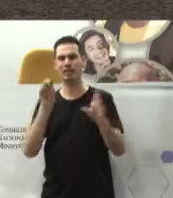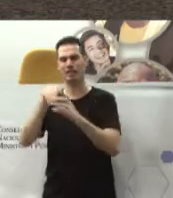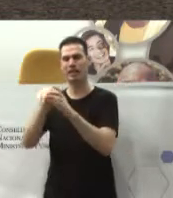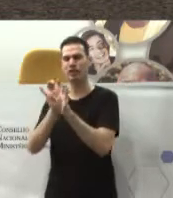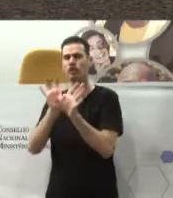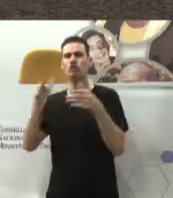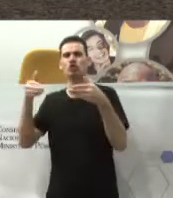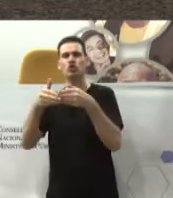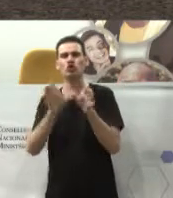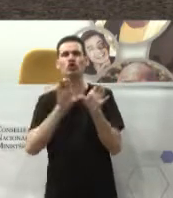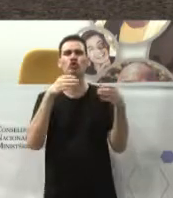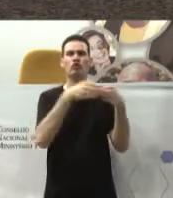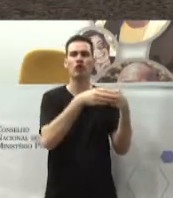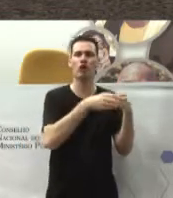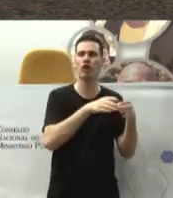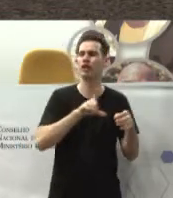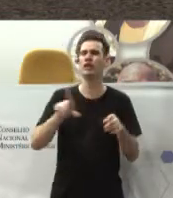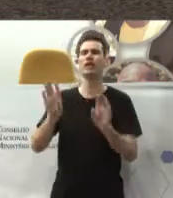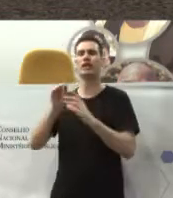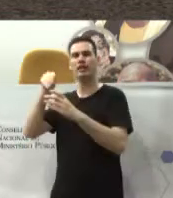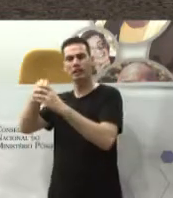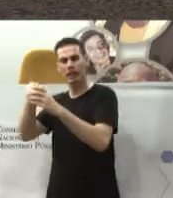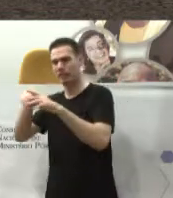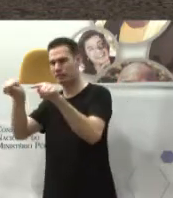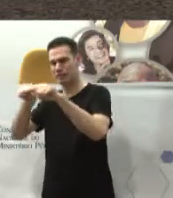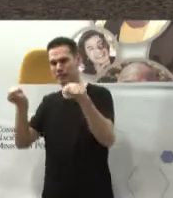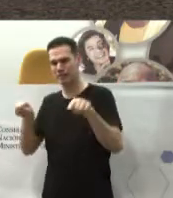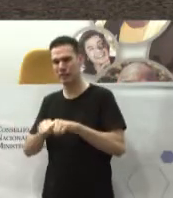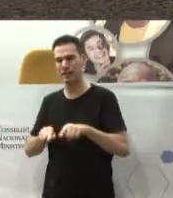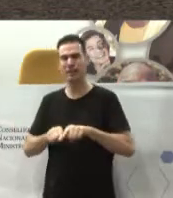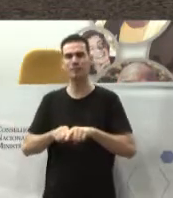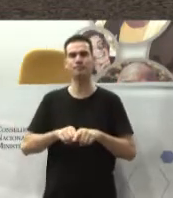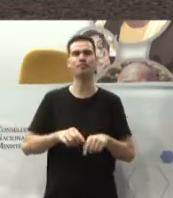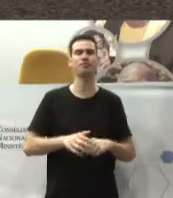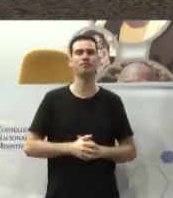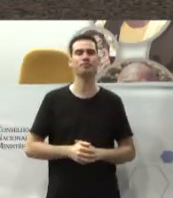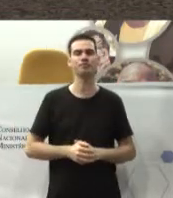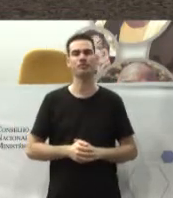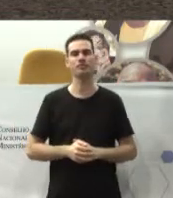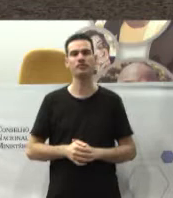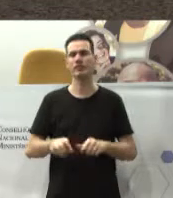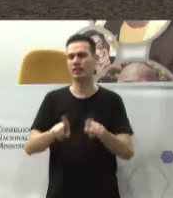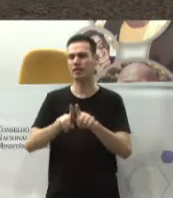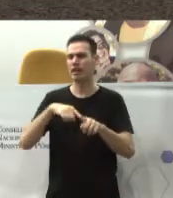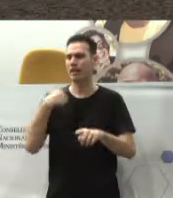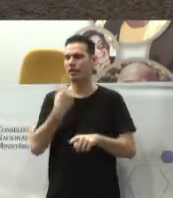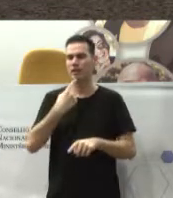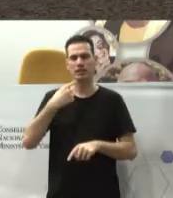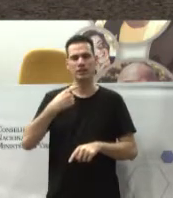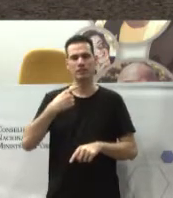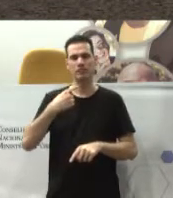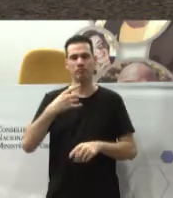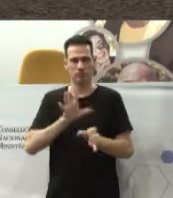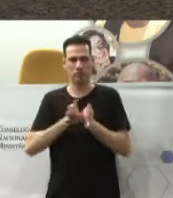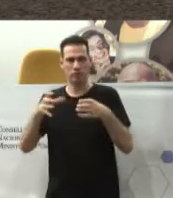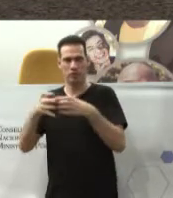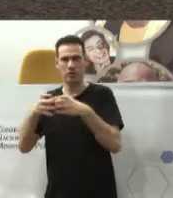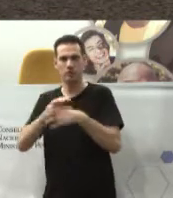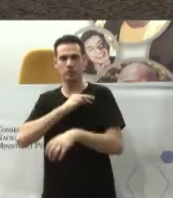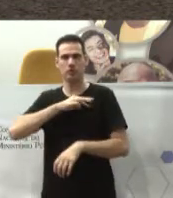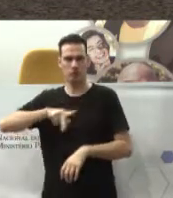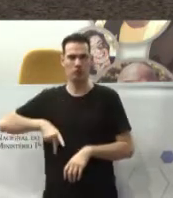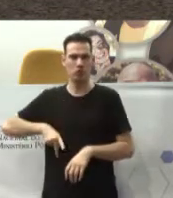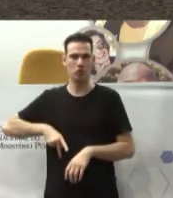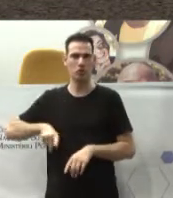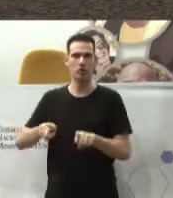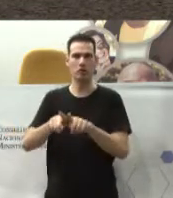e, portanto, repudiada pelo Poder Público Federal, Estadual e Municipal, e como se nós, membros do Ministério Público, da magistratura,